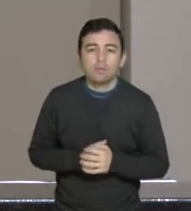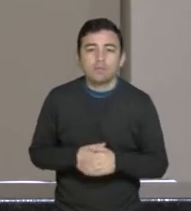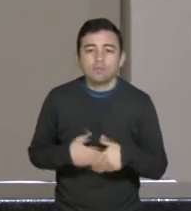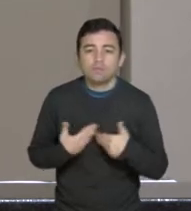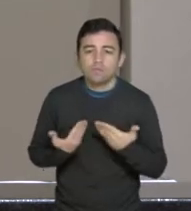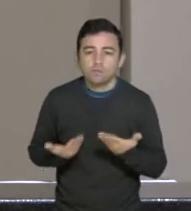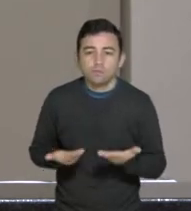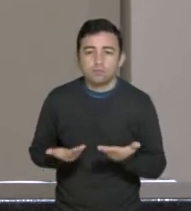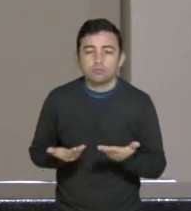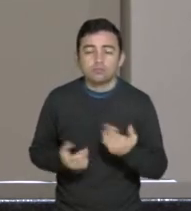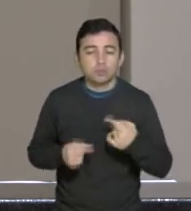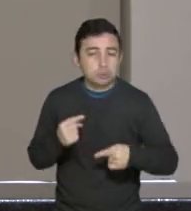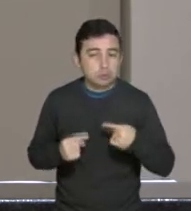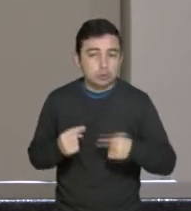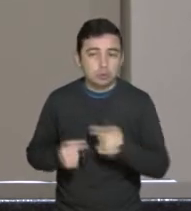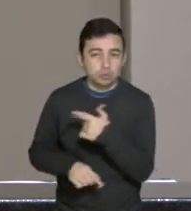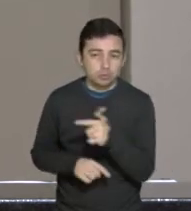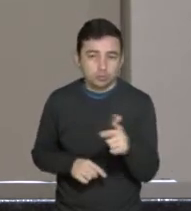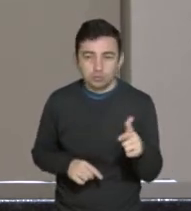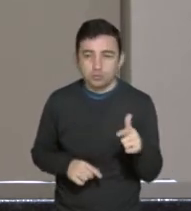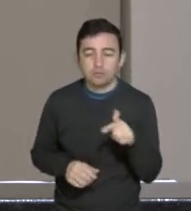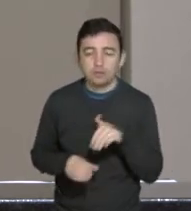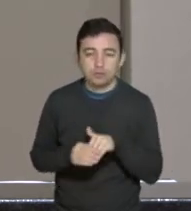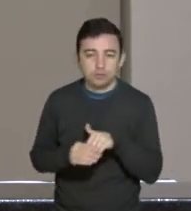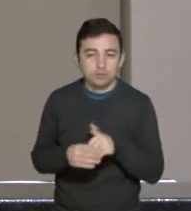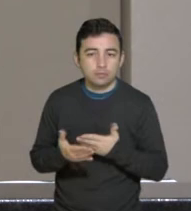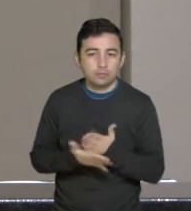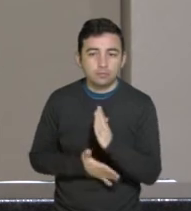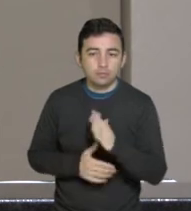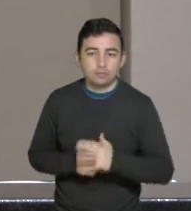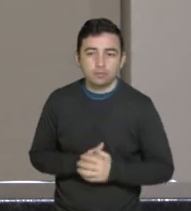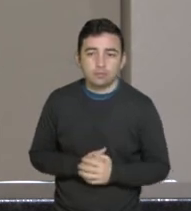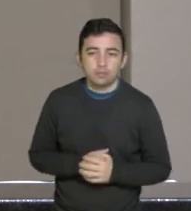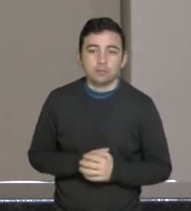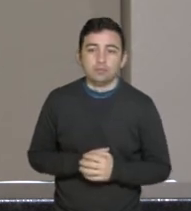queira discuti-lo, em votação, aprovado.